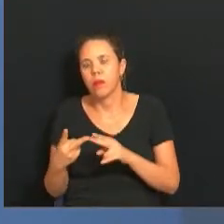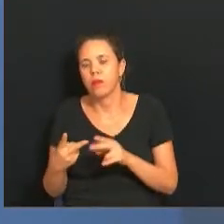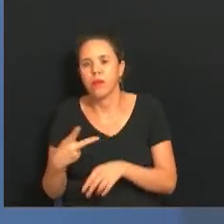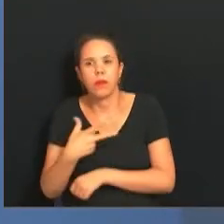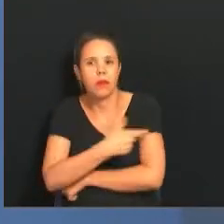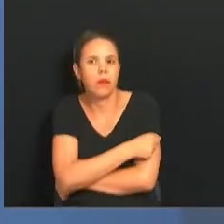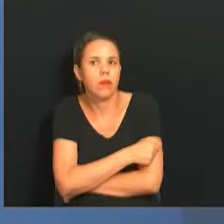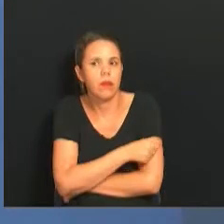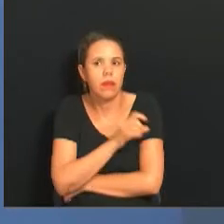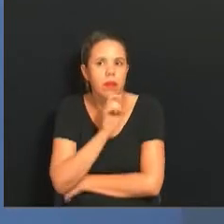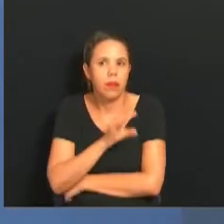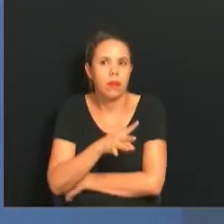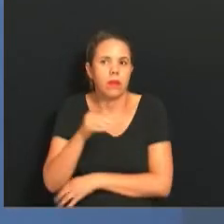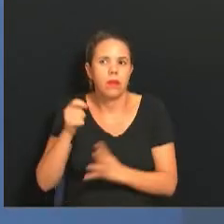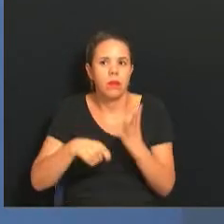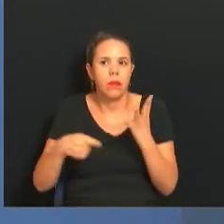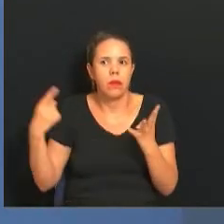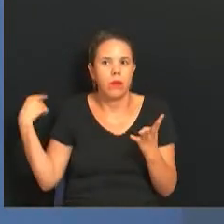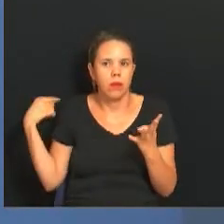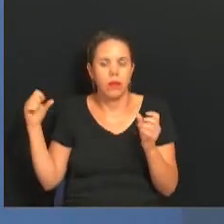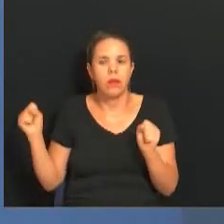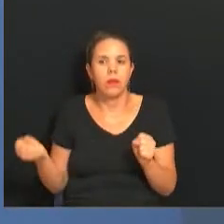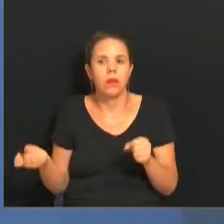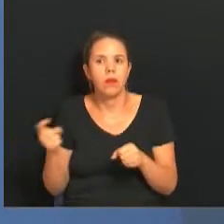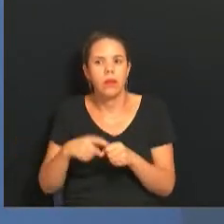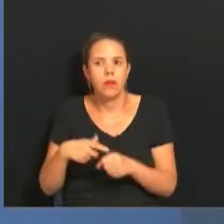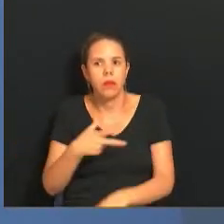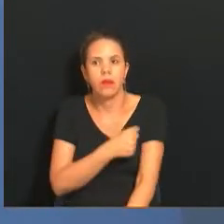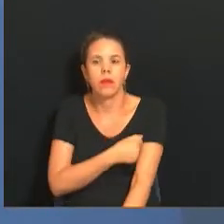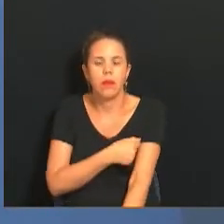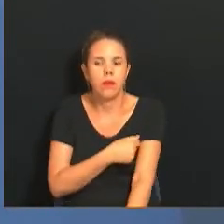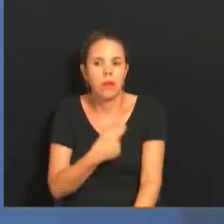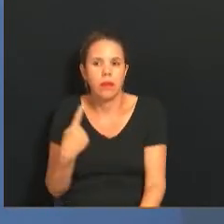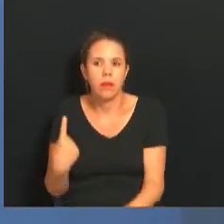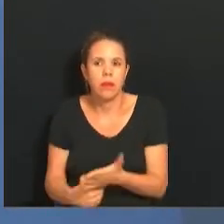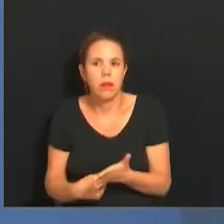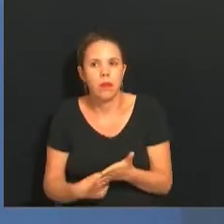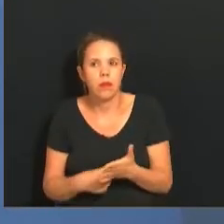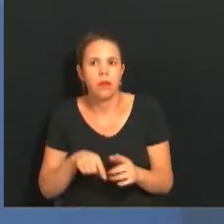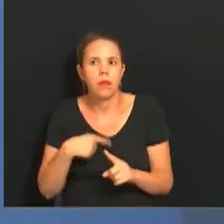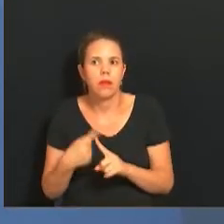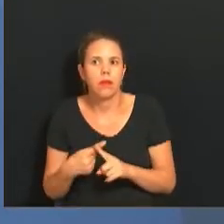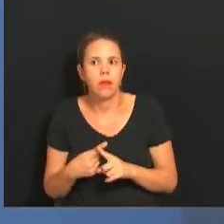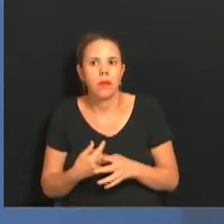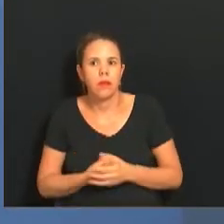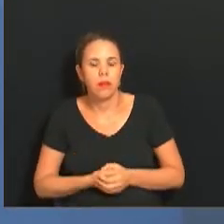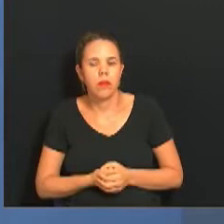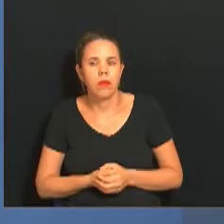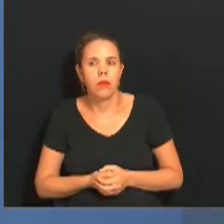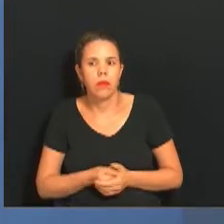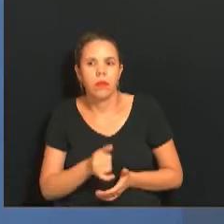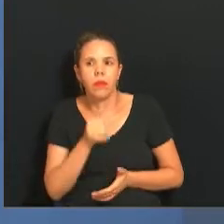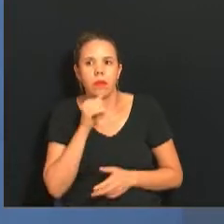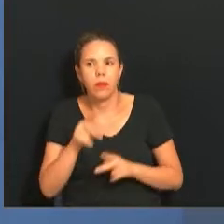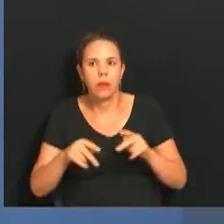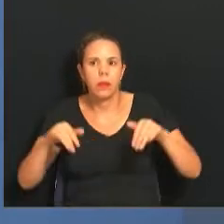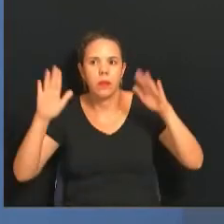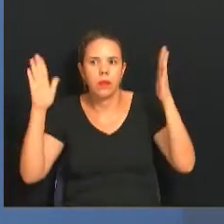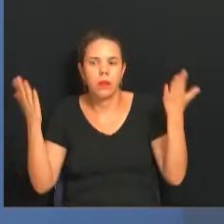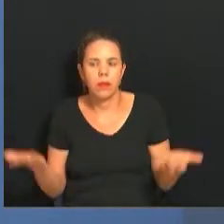há pelo menos 4 meses podem agendar a dose adicional. No caso dos adultos